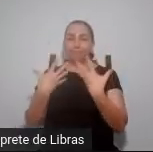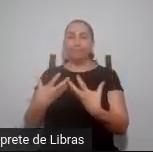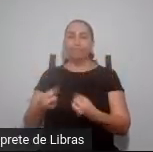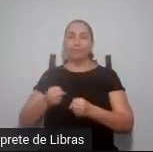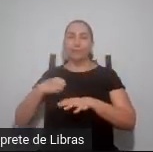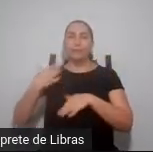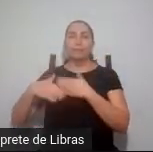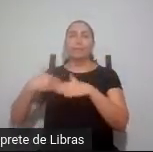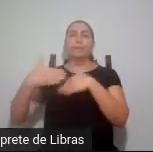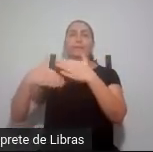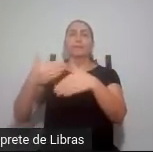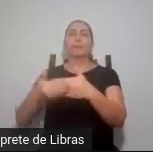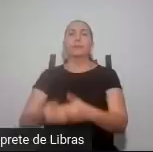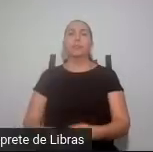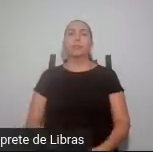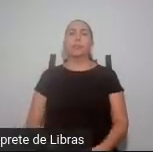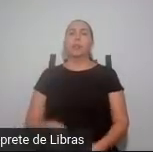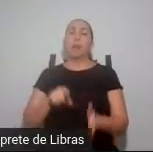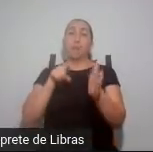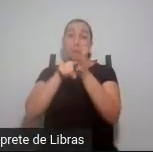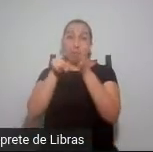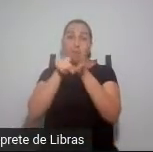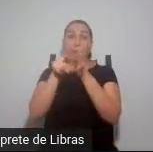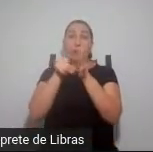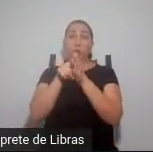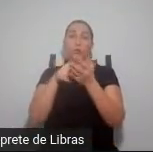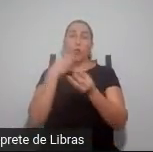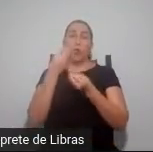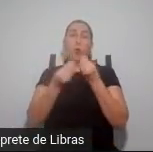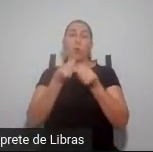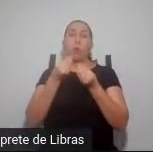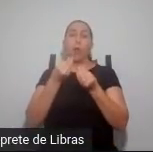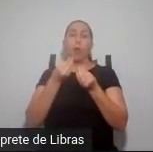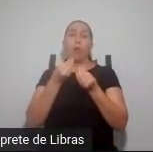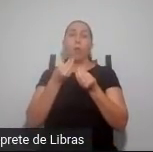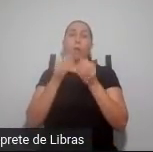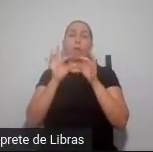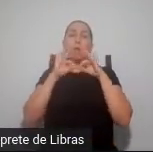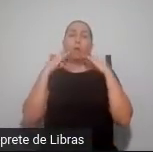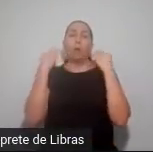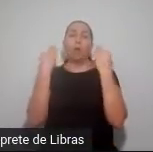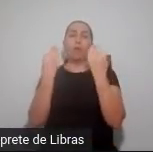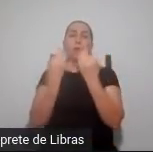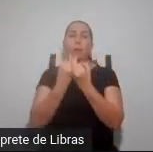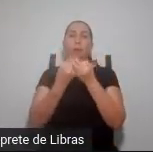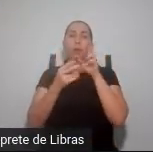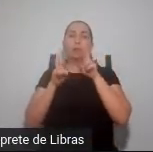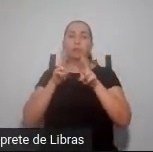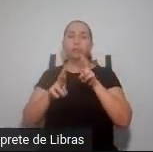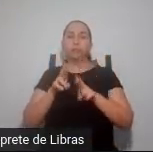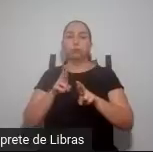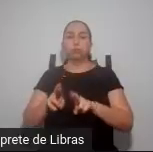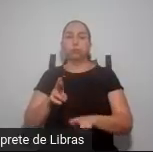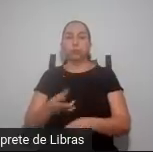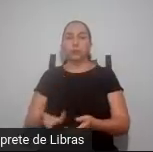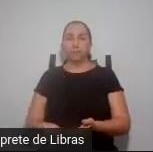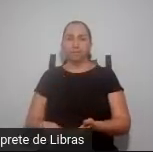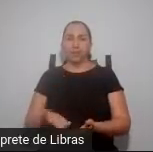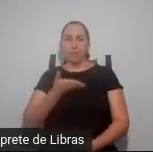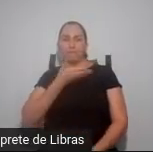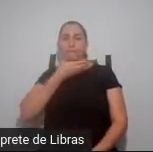processo de alfabetização nesse contexto remoto? Não está fácil, não, Crisley, porque entre o que a